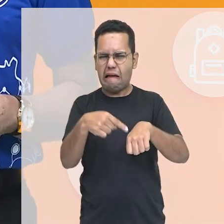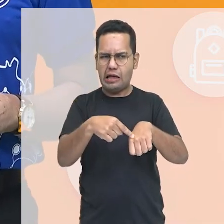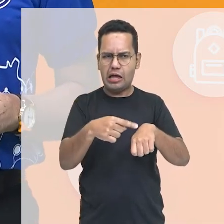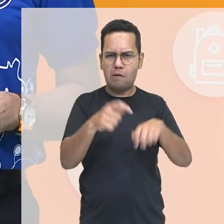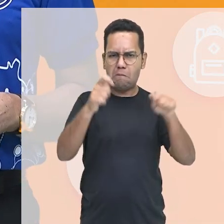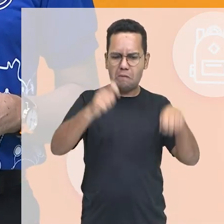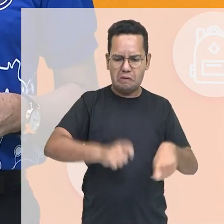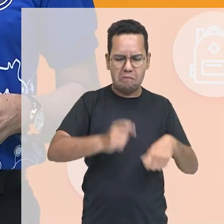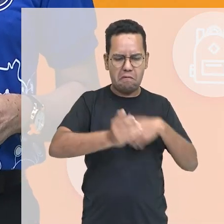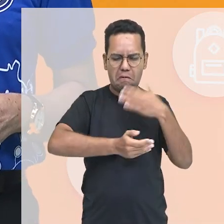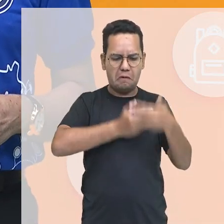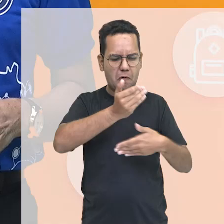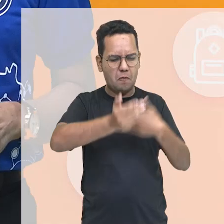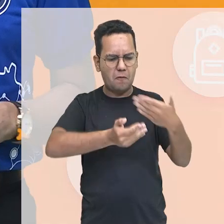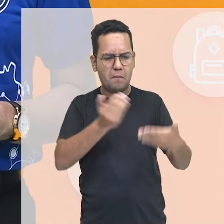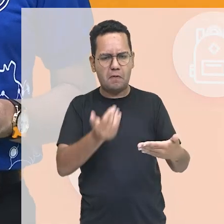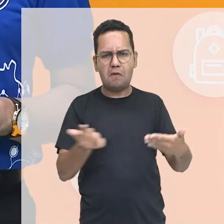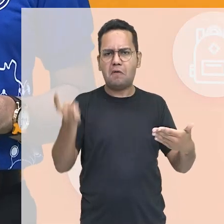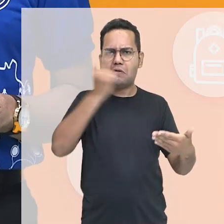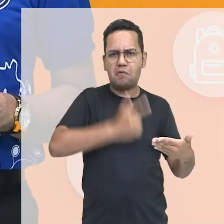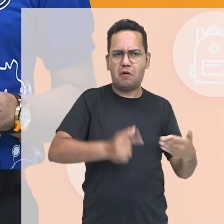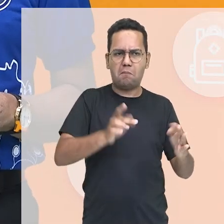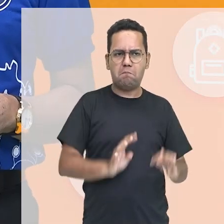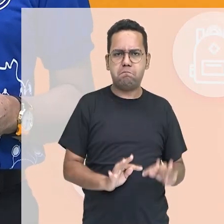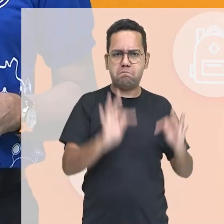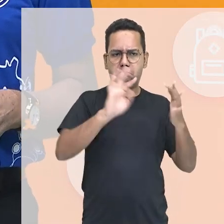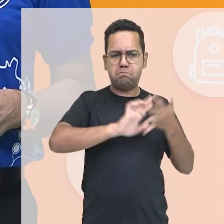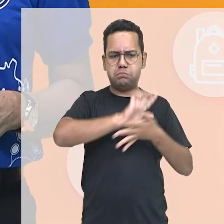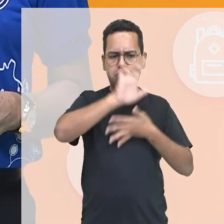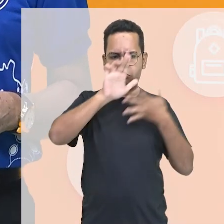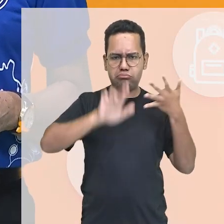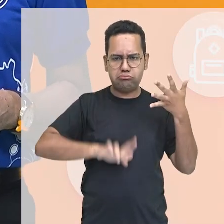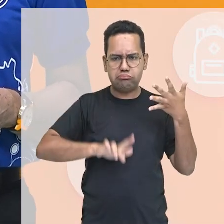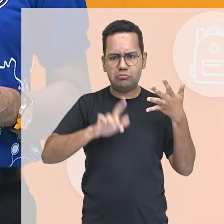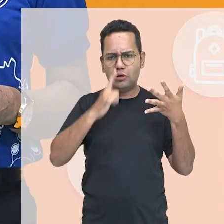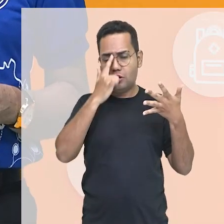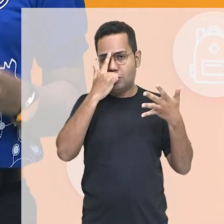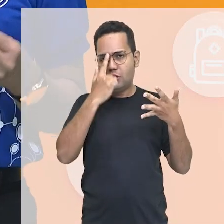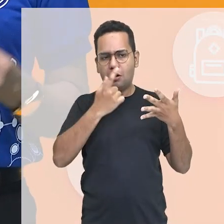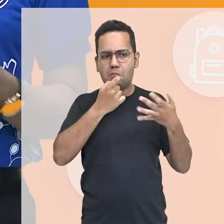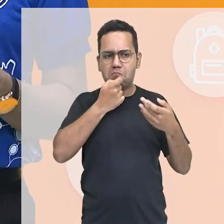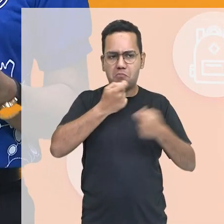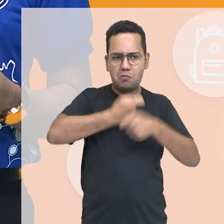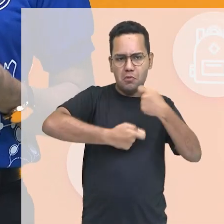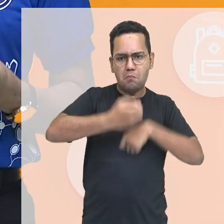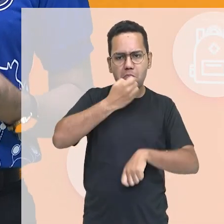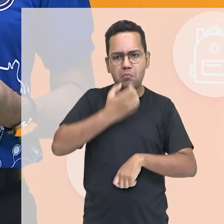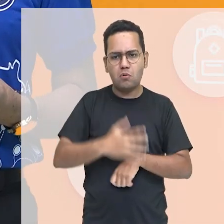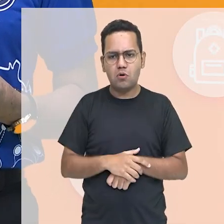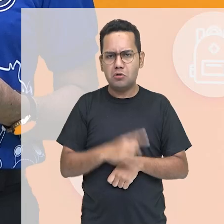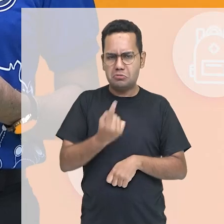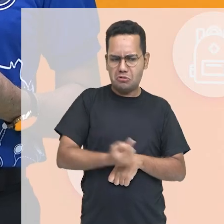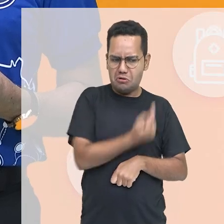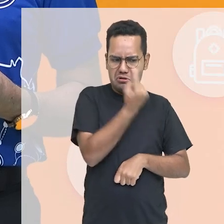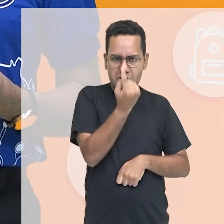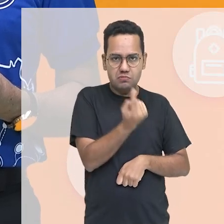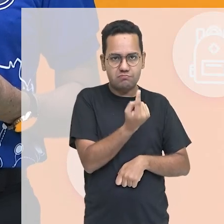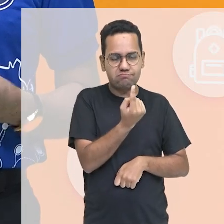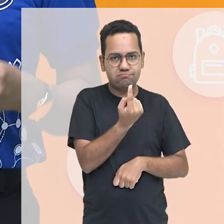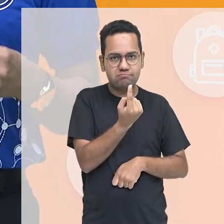desenvolvimento, conseguiremos avanços tecnológicos, uma boa economia de forma